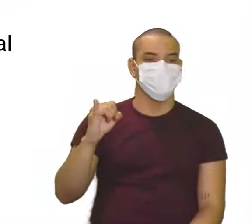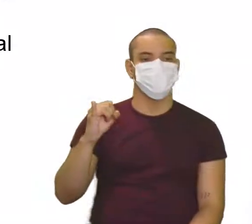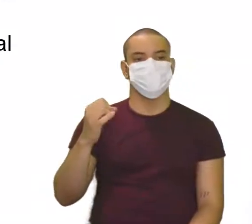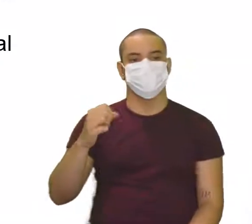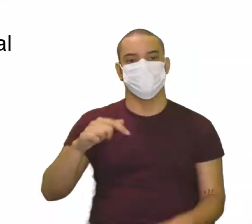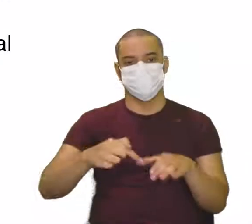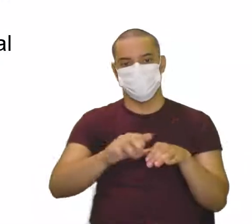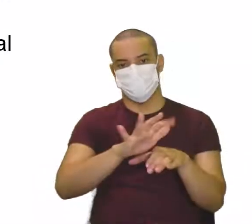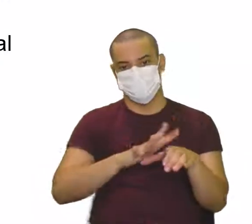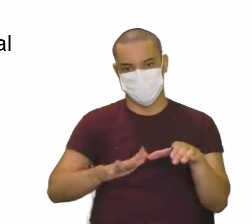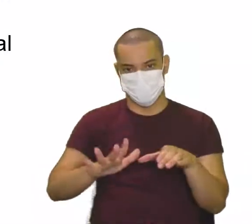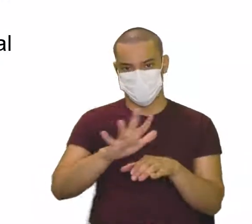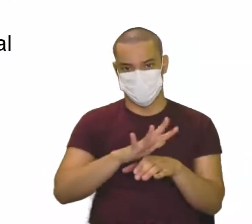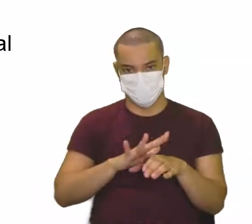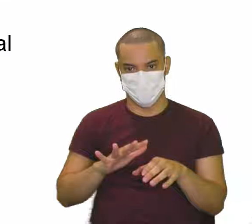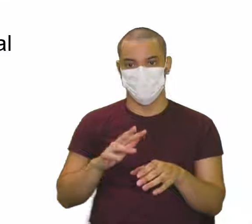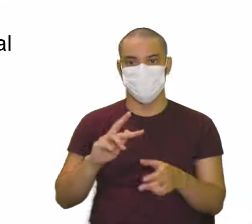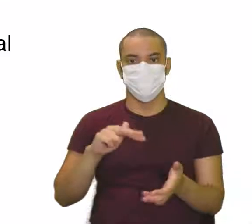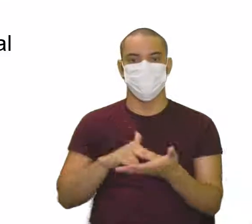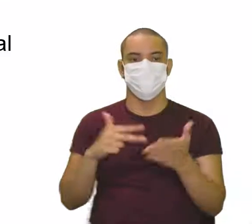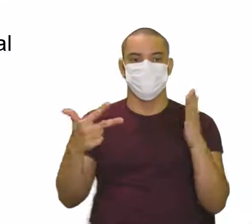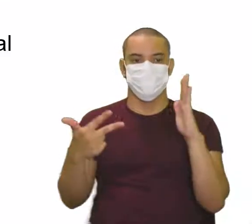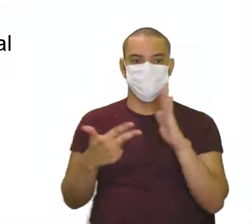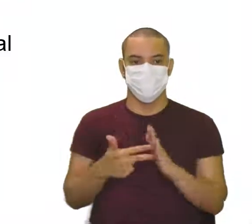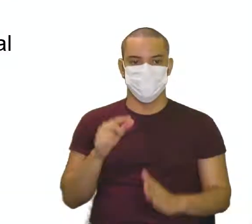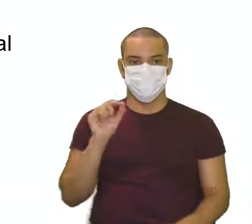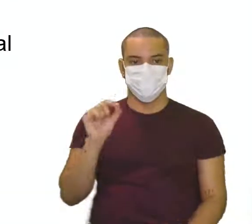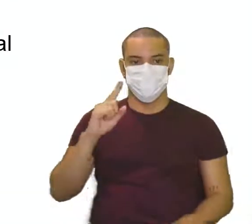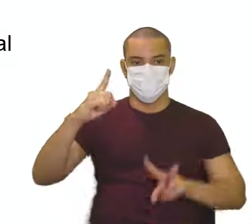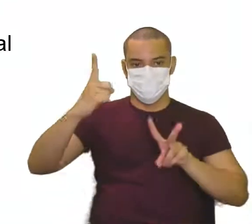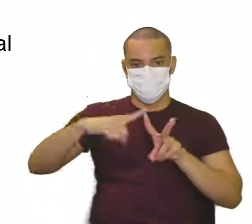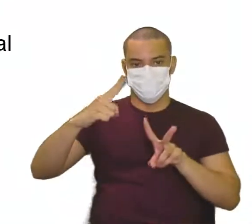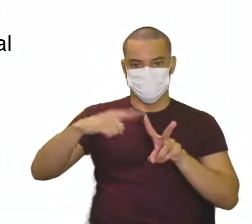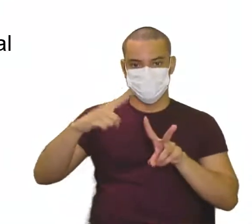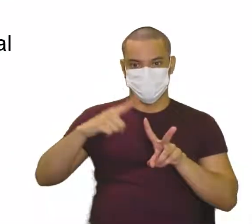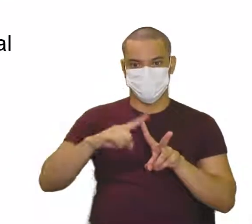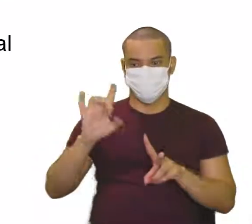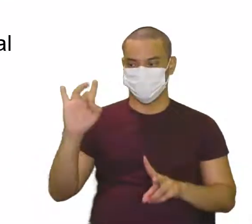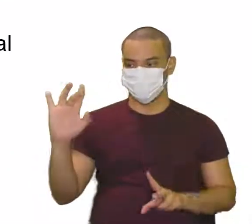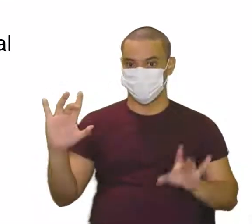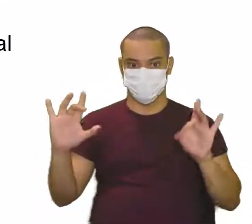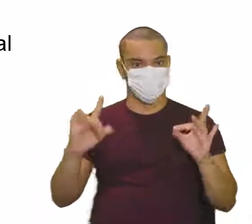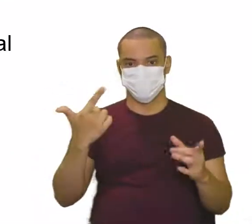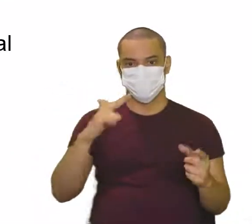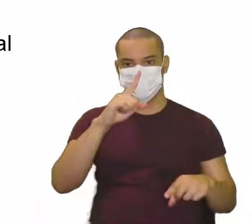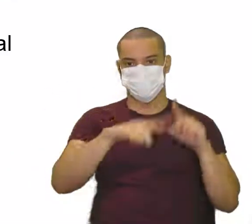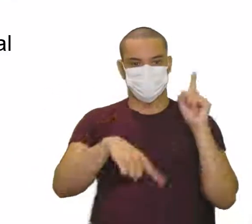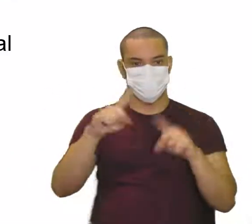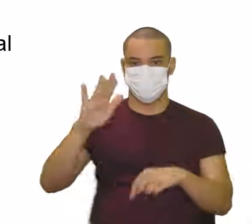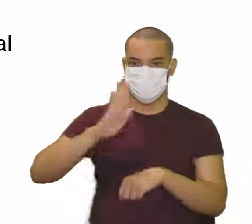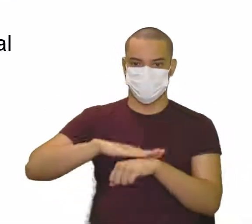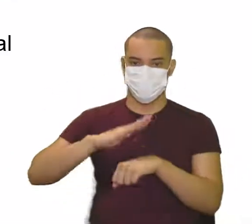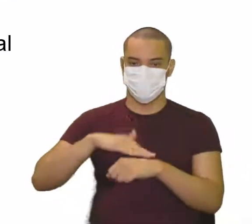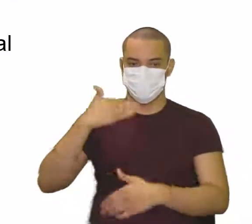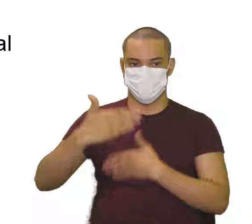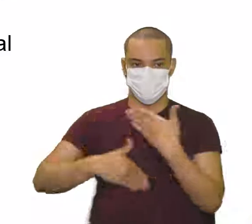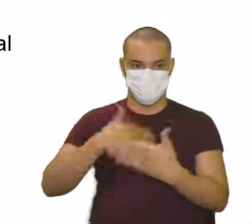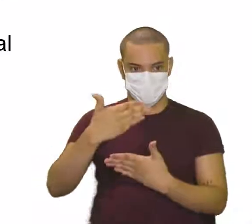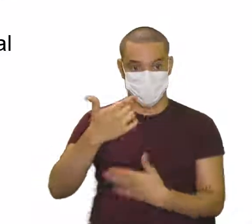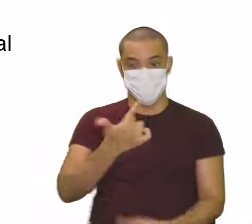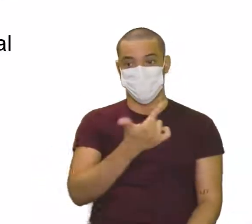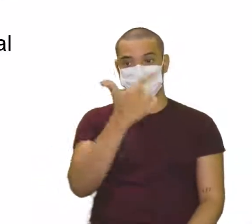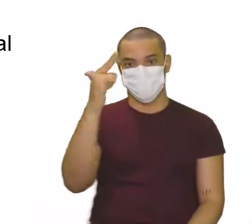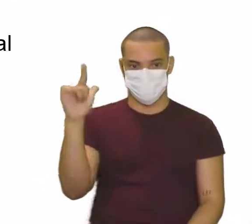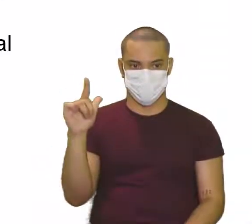magnéticos estacionários, ou seja, que o vetor campo magnético em cada ponto não varia com o tempo. Outra coisa aqui para a